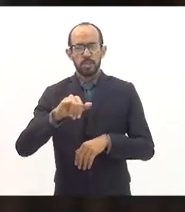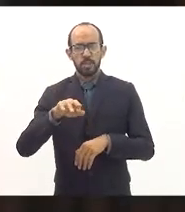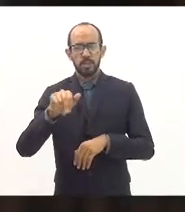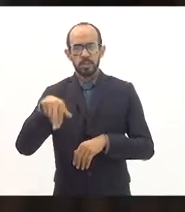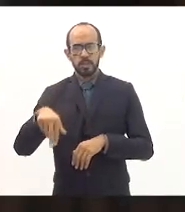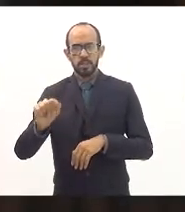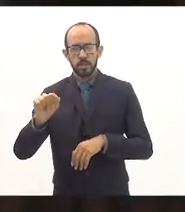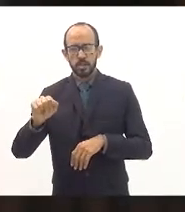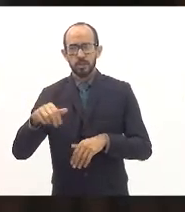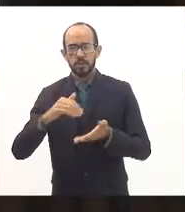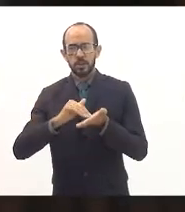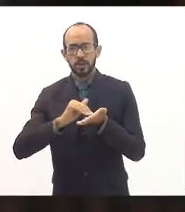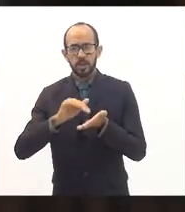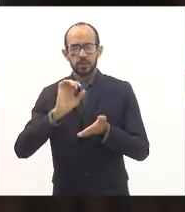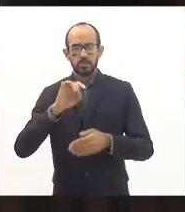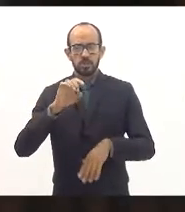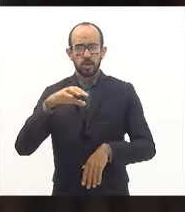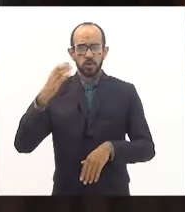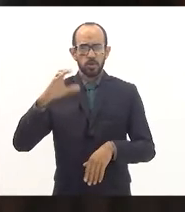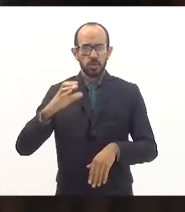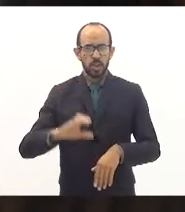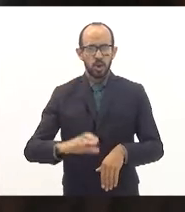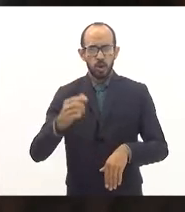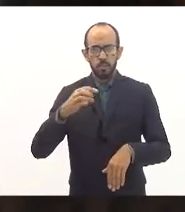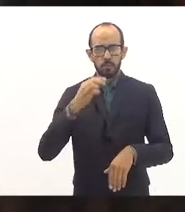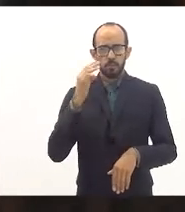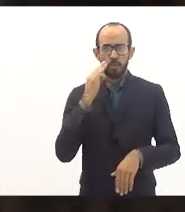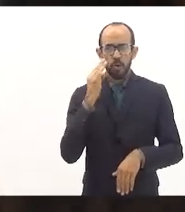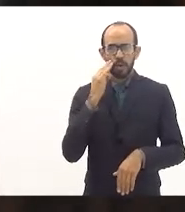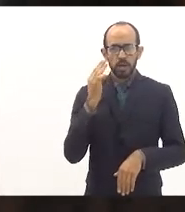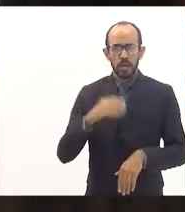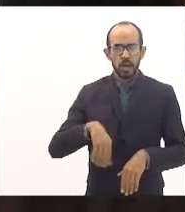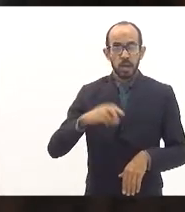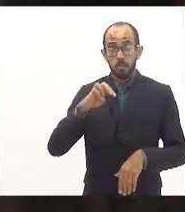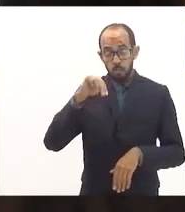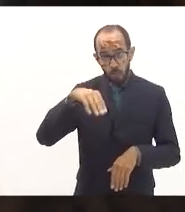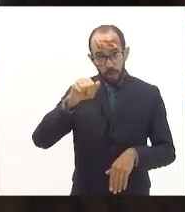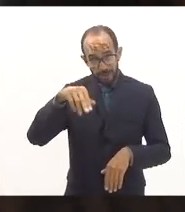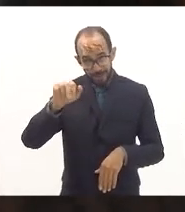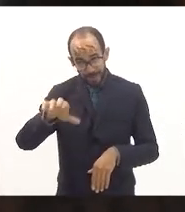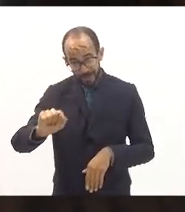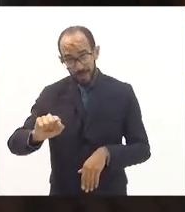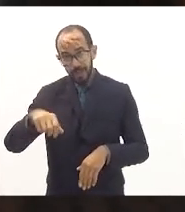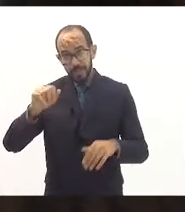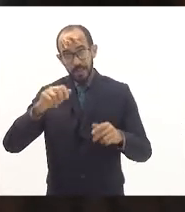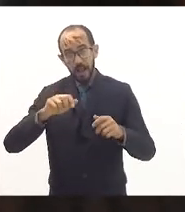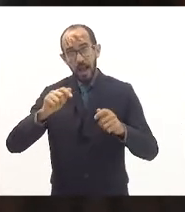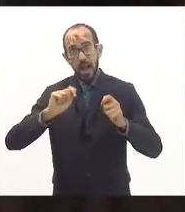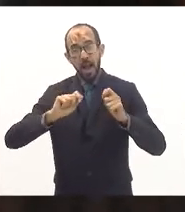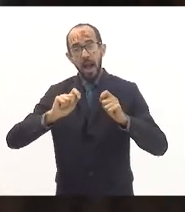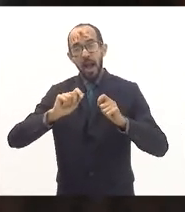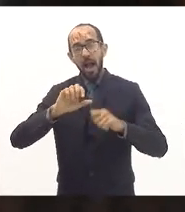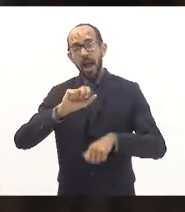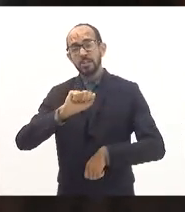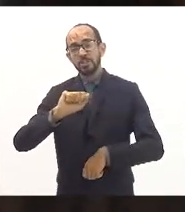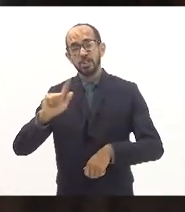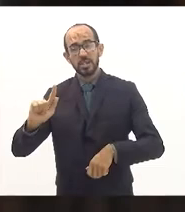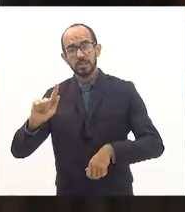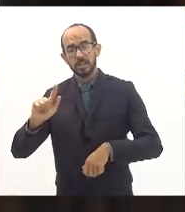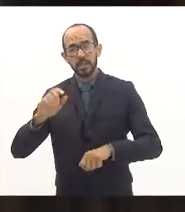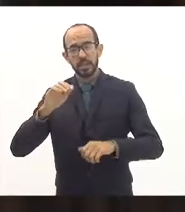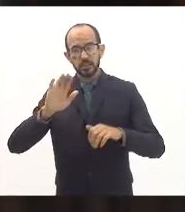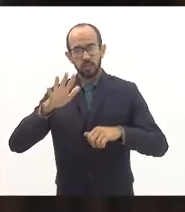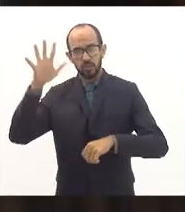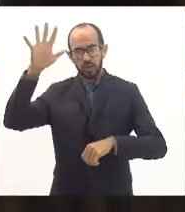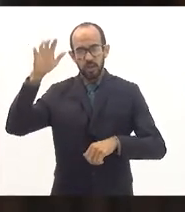executivo da Prefeitura de Niterói, Mônica Xavier, secretária executiva da Agência de Notícias das Favelas, Laila